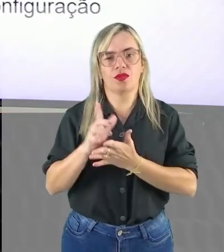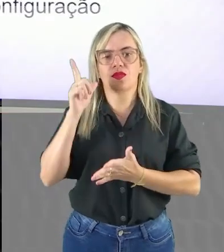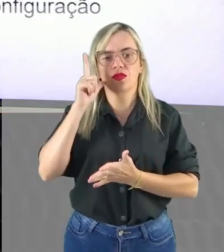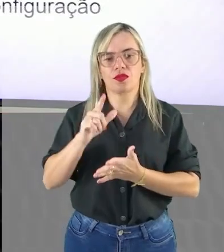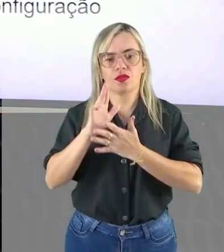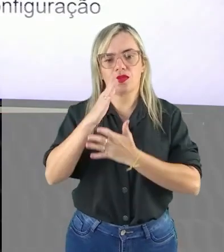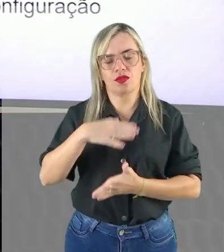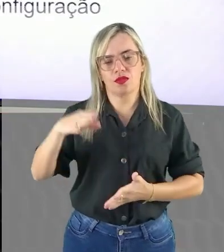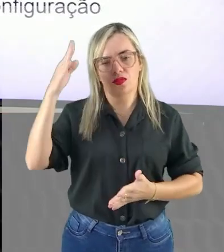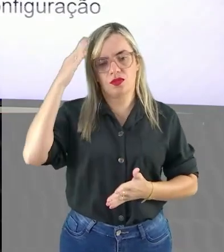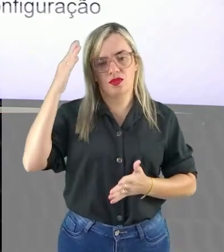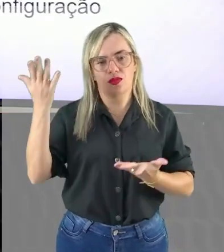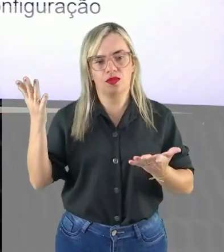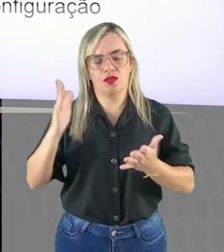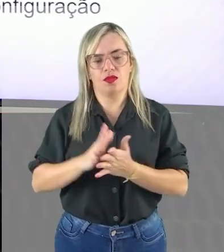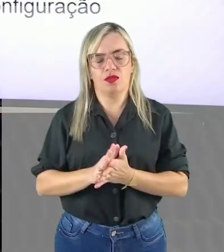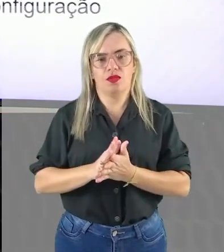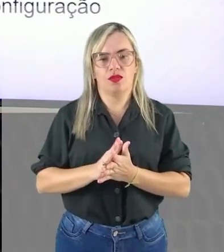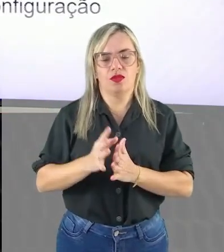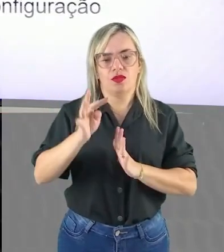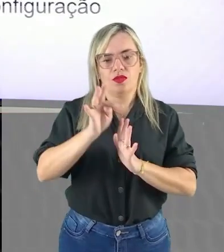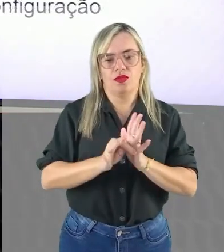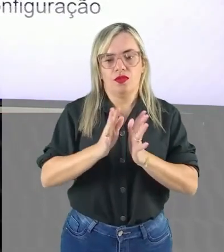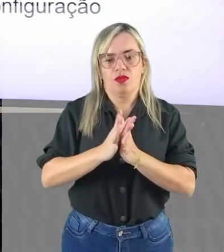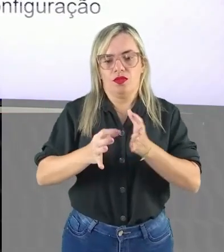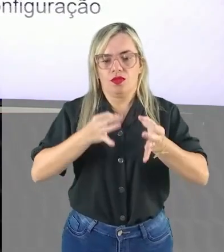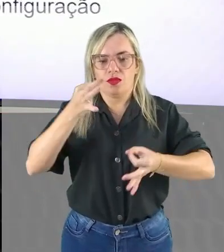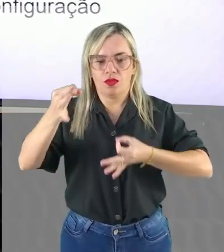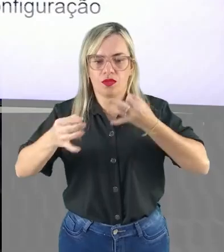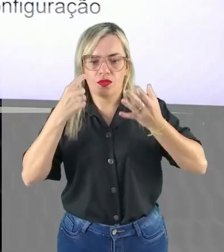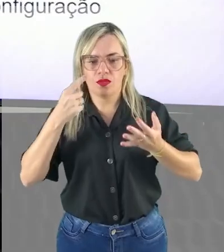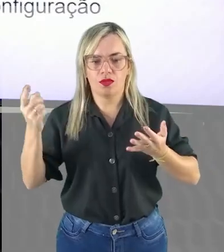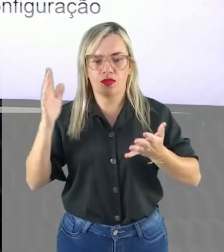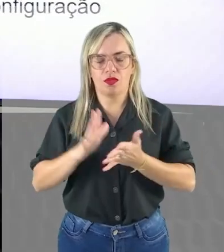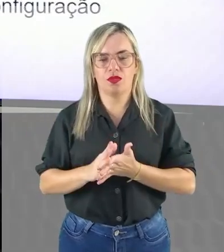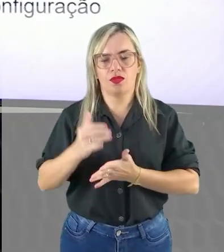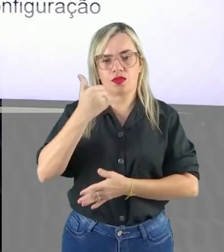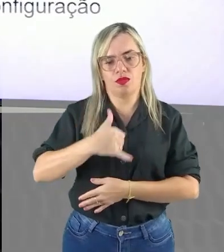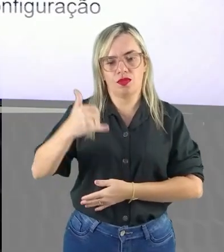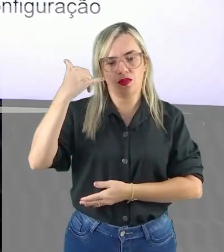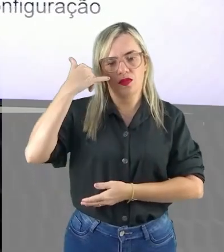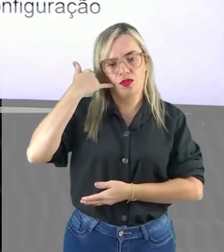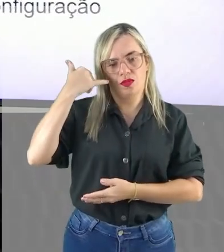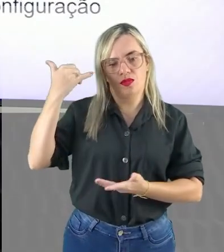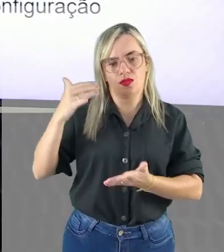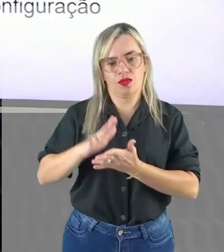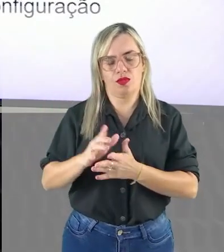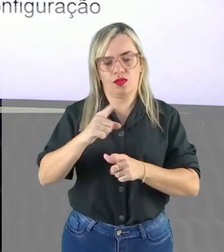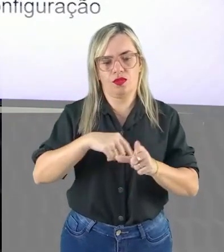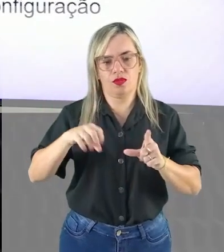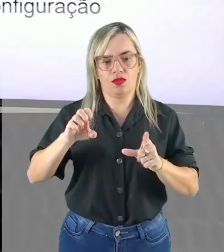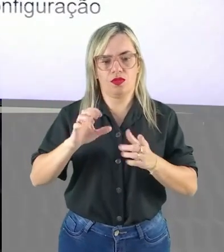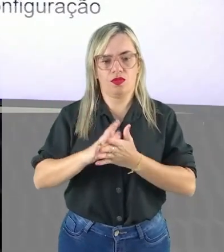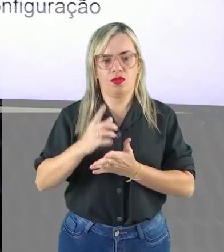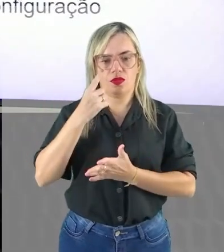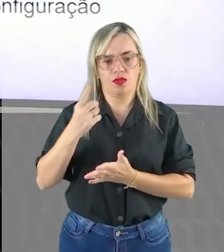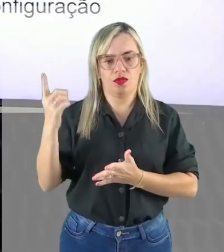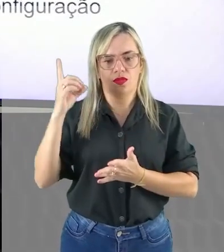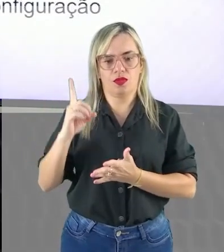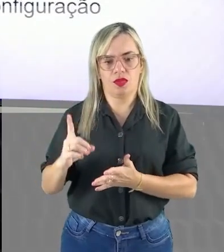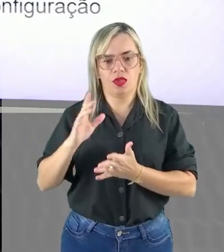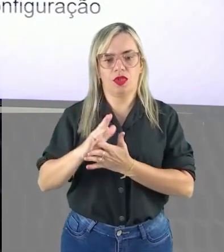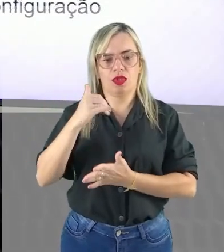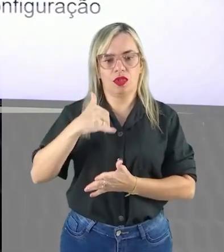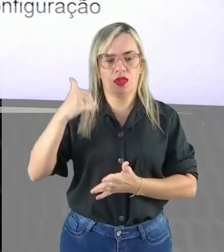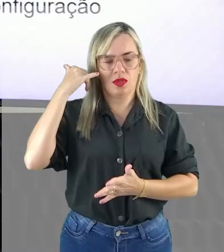conseguiu compreender. O texto vai fazer uma crítica. Aí ele fala sobre o celular na letra E, ele fala sobre o celular na letra D, ele fala sobre